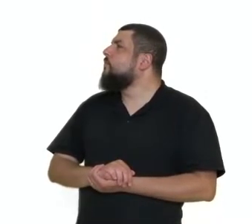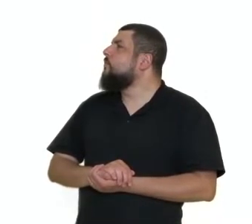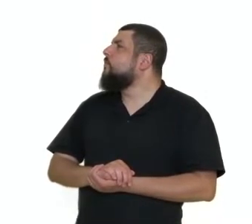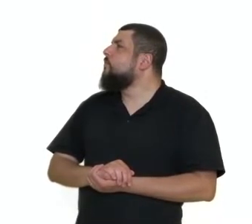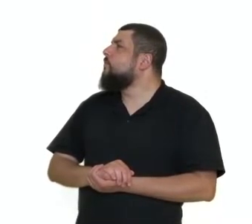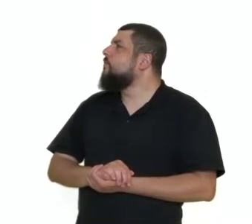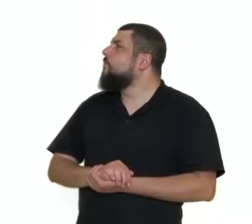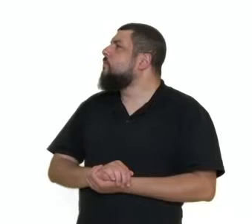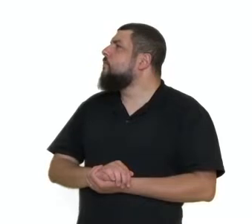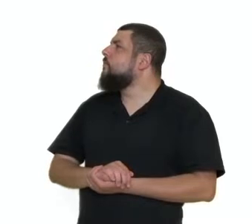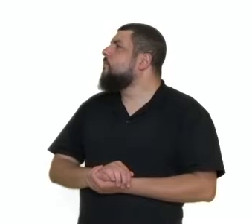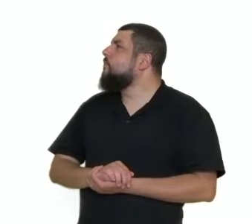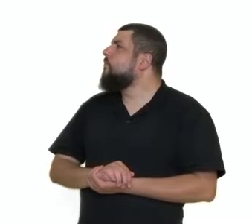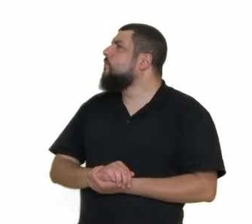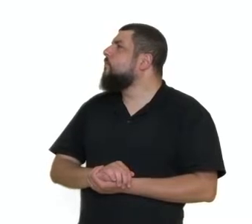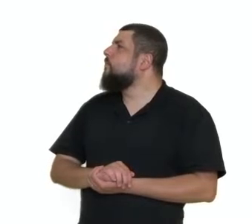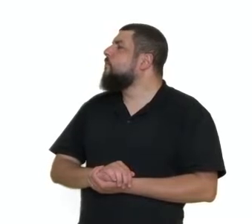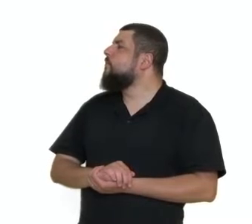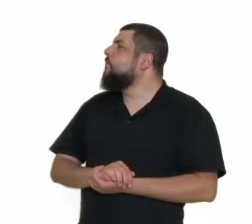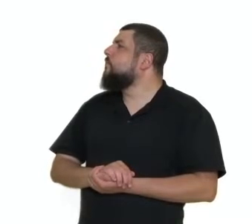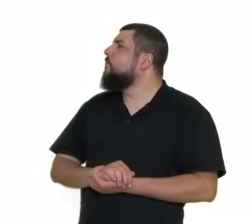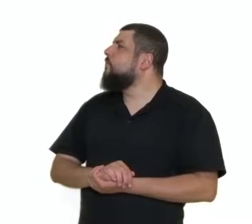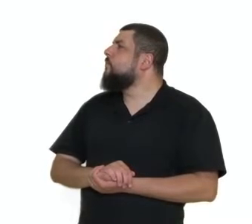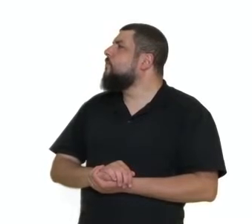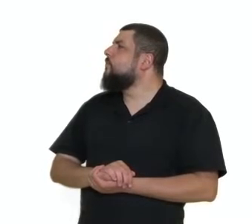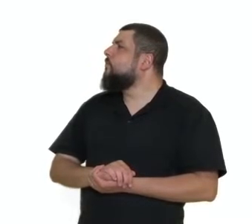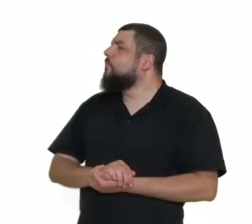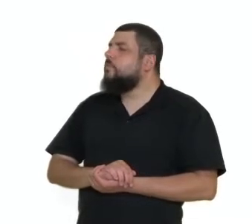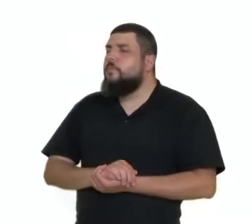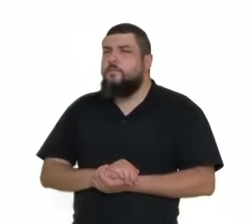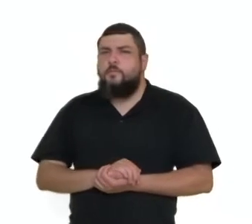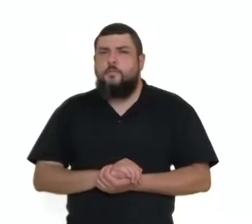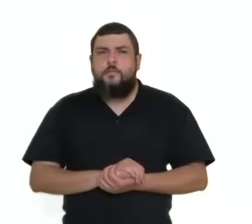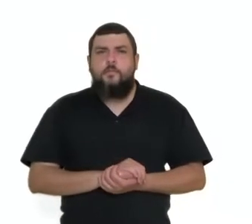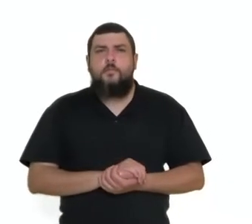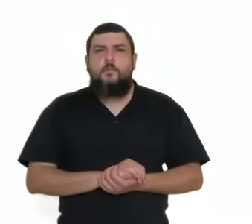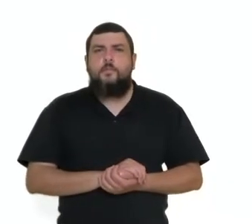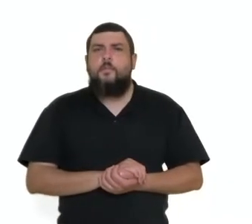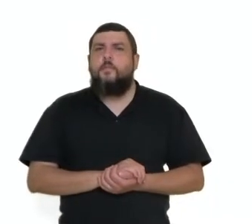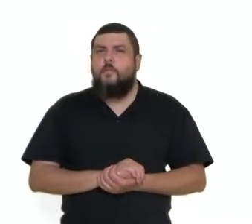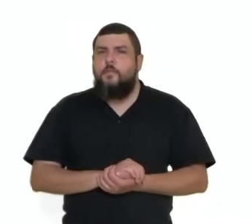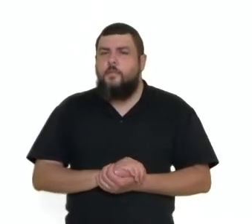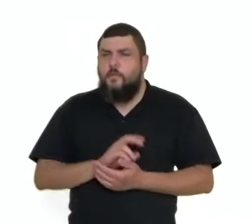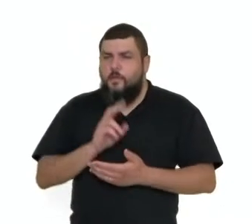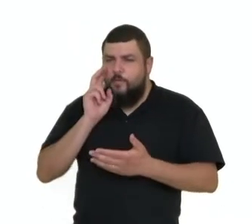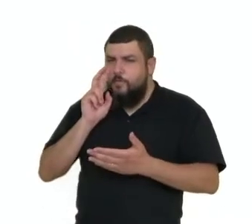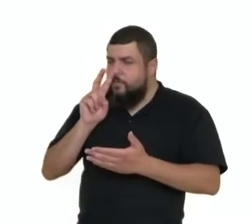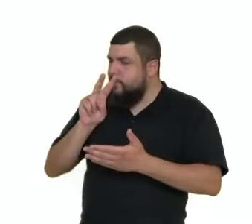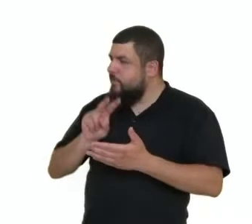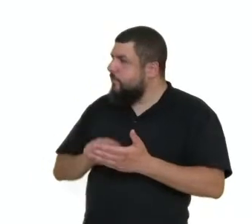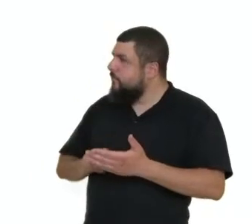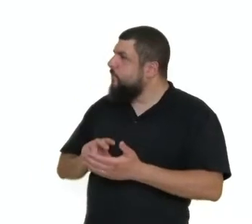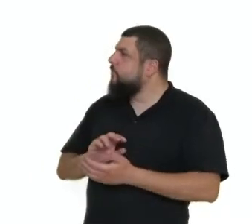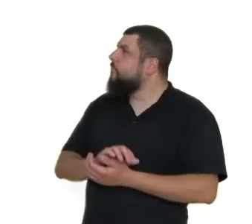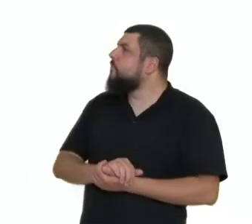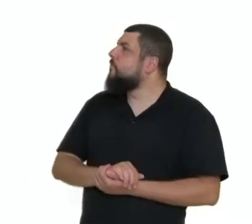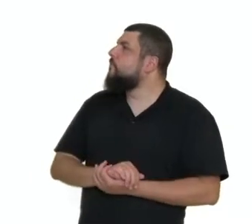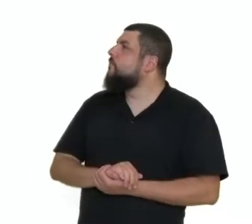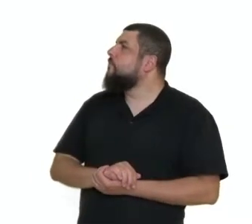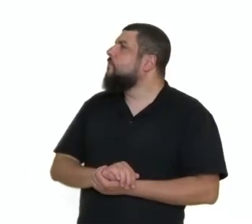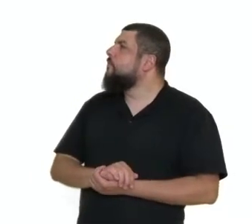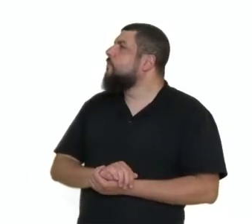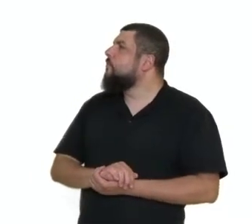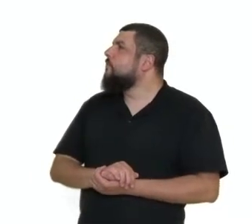da física, a lei da conservação da energia. Então, abre aspas, a energia não pode ser criada ou